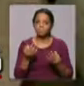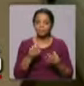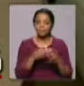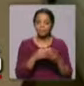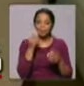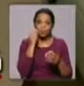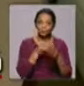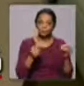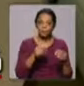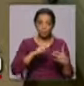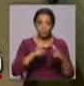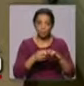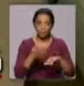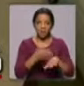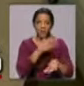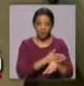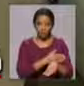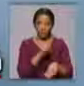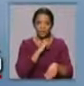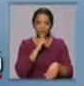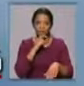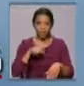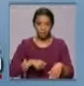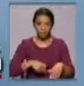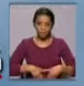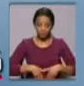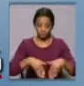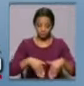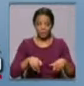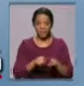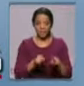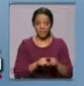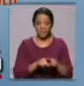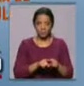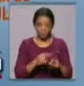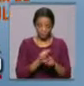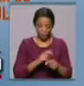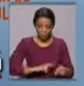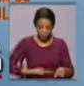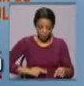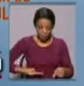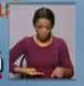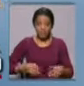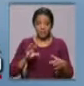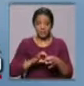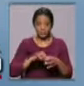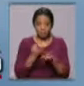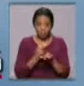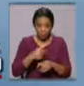problema ainda antes do embrião ser formado é uma espécie de transplante de órgãos àa